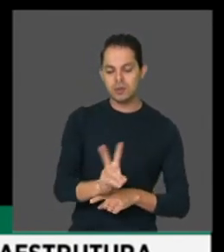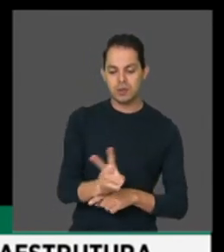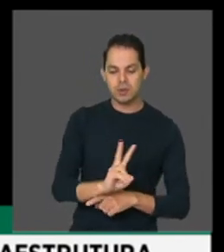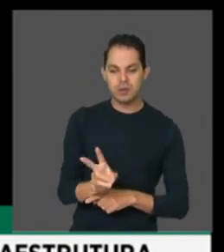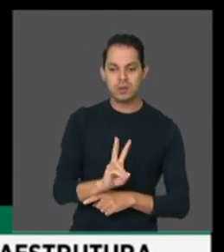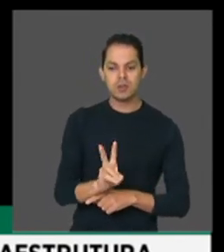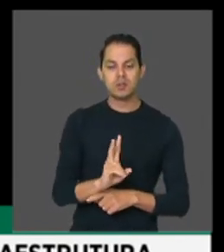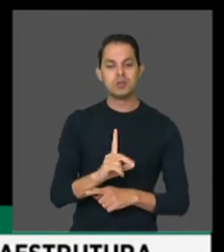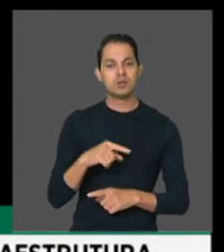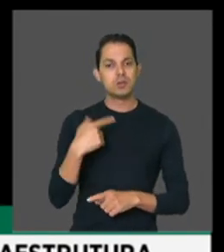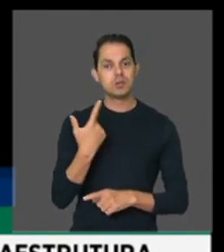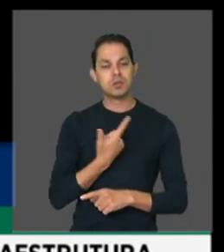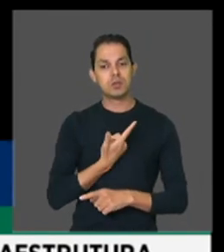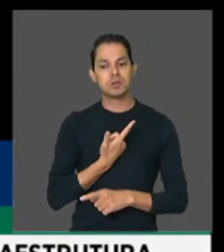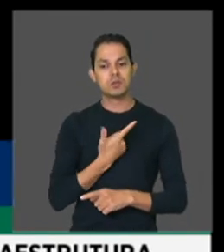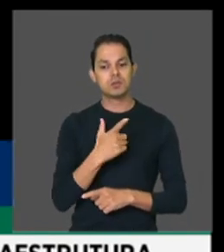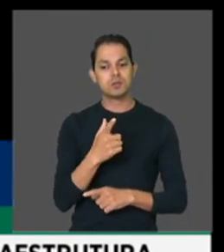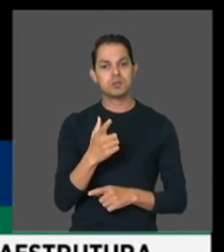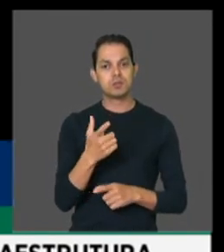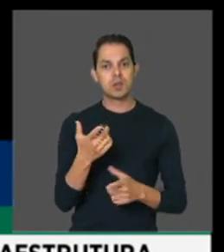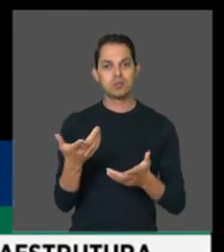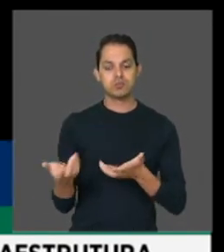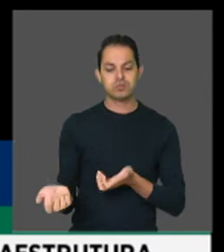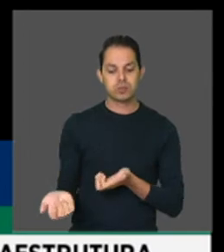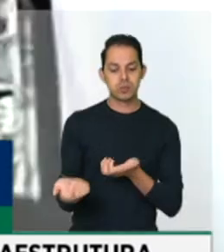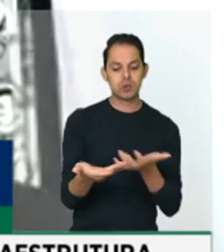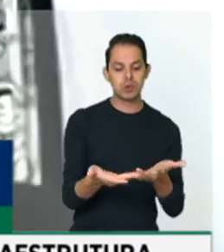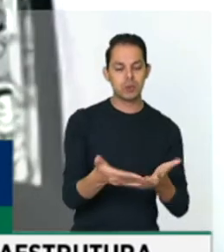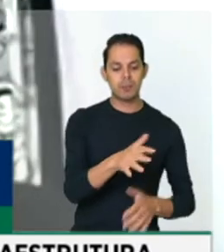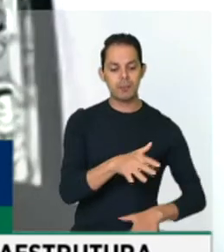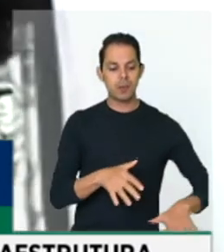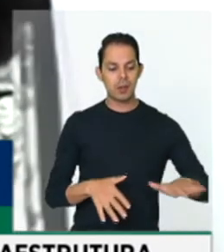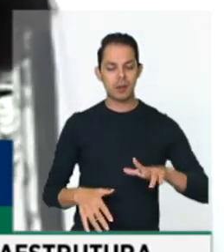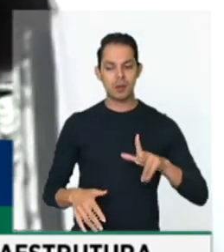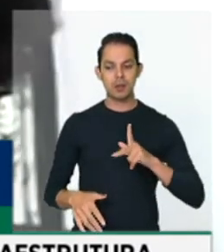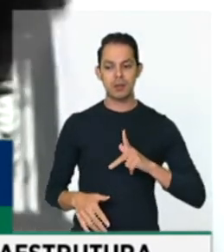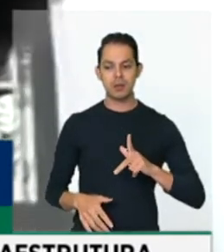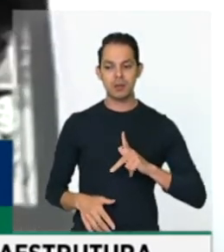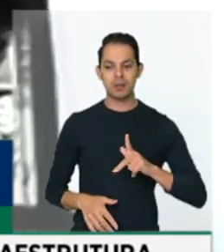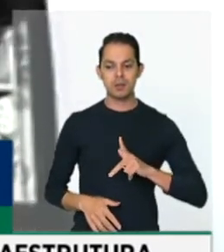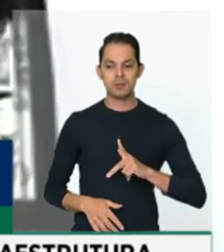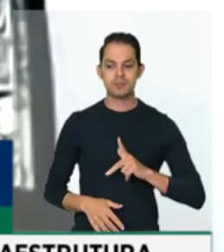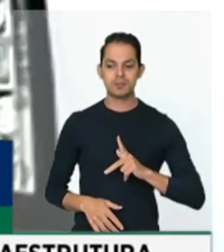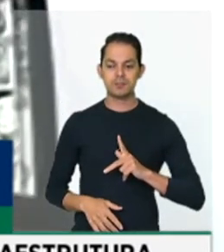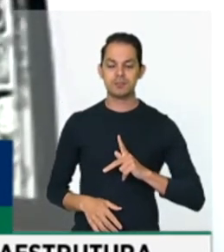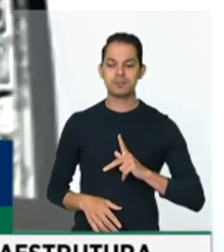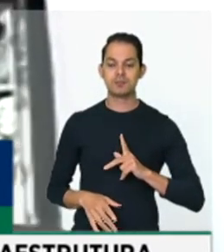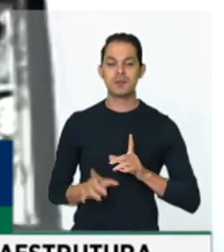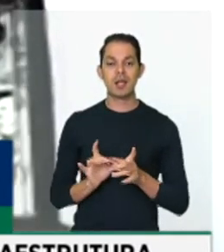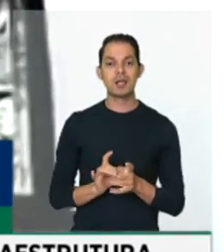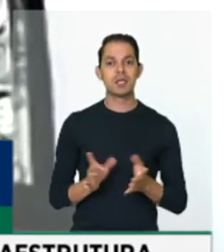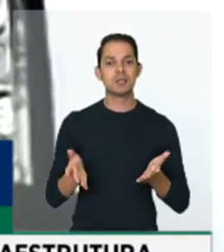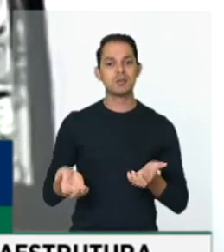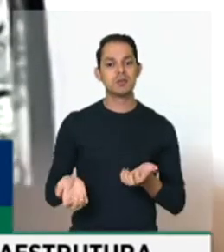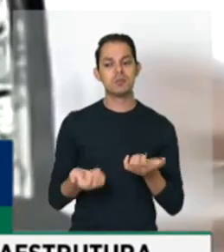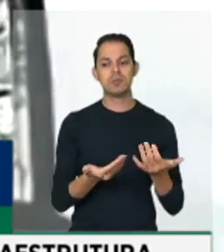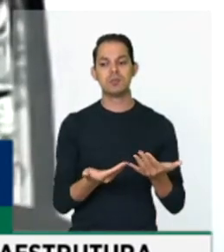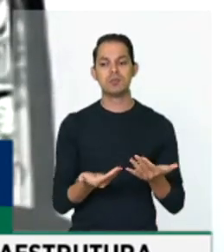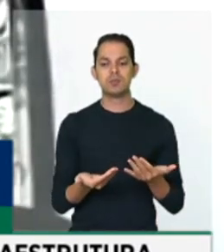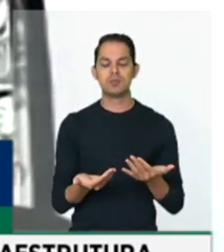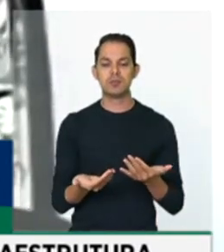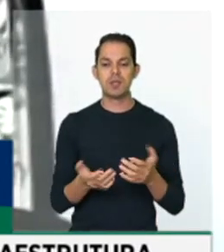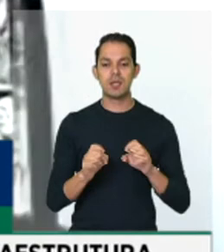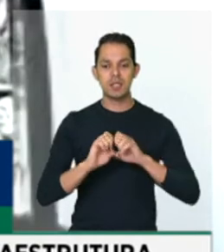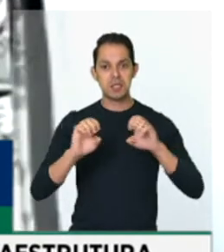delegando para a iniciativa privada a disponibilidade de